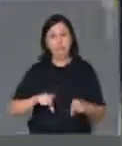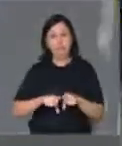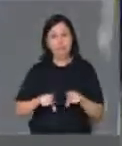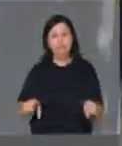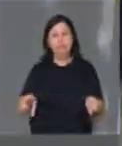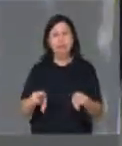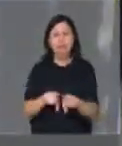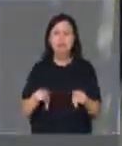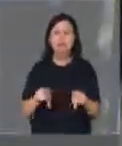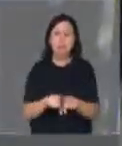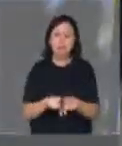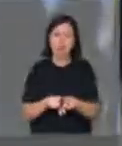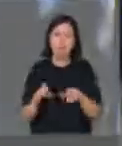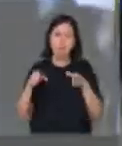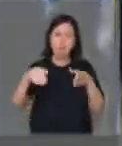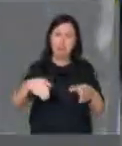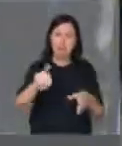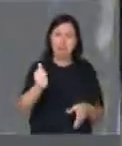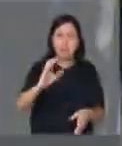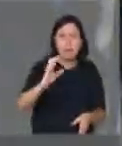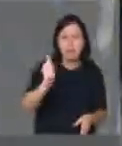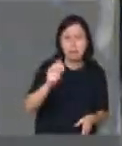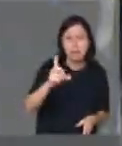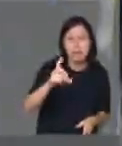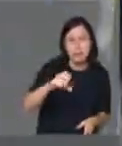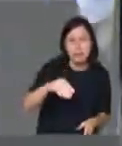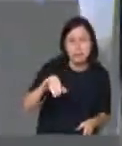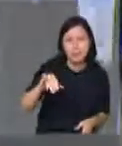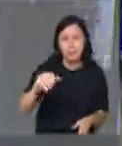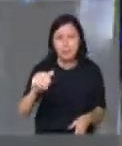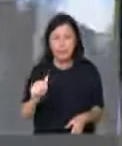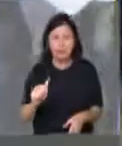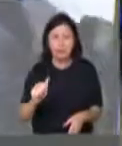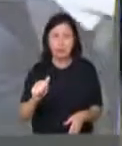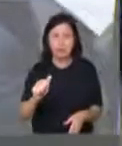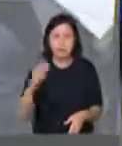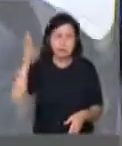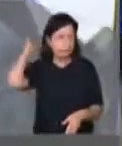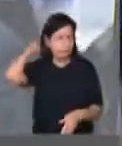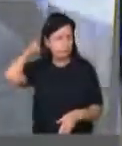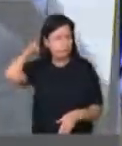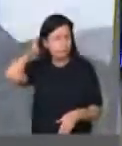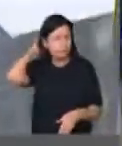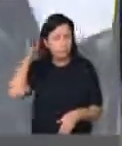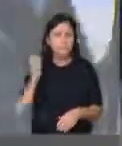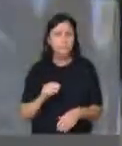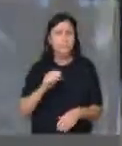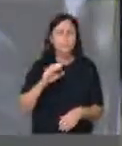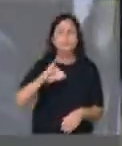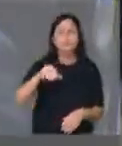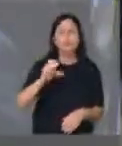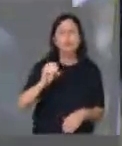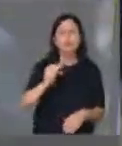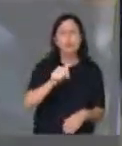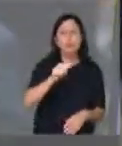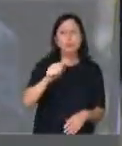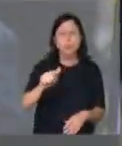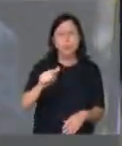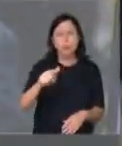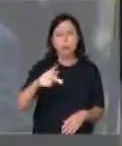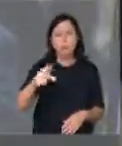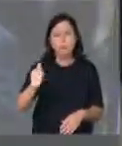Letras. Me refiro ao professor doutor João Paulo do Vale Mendes. Eu queria me